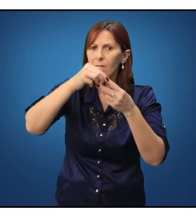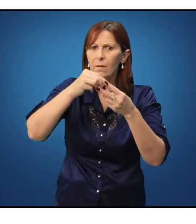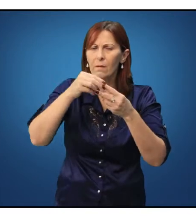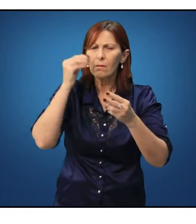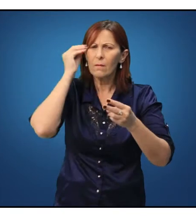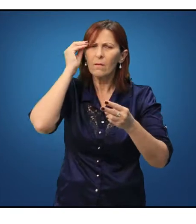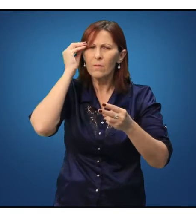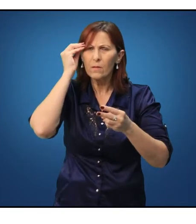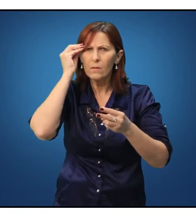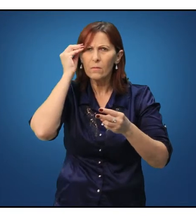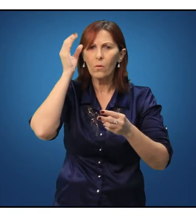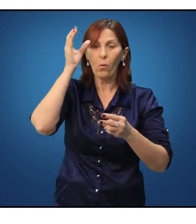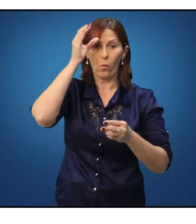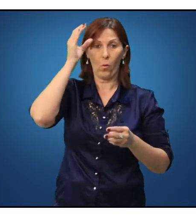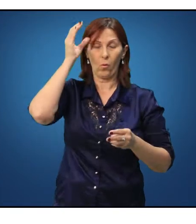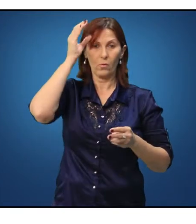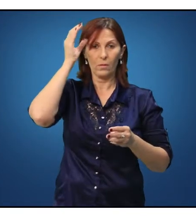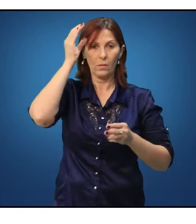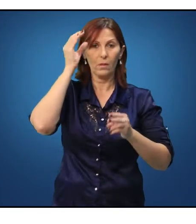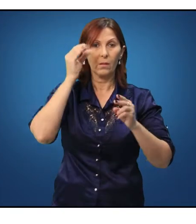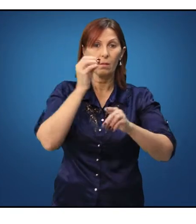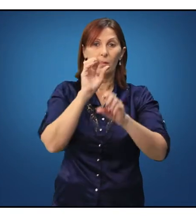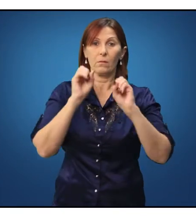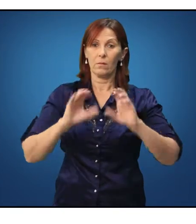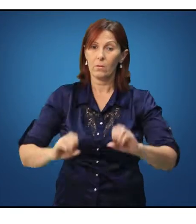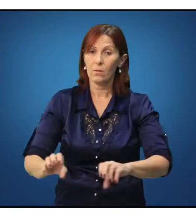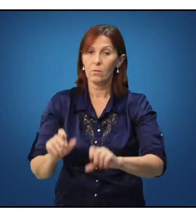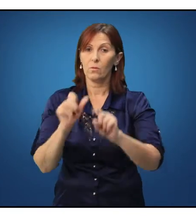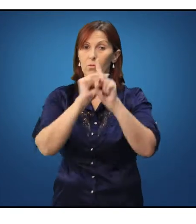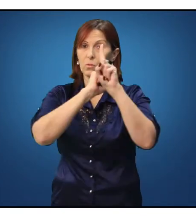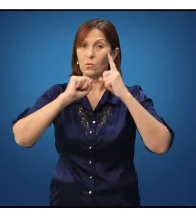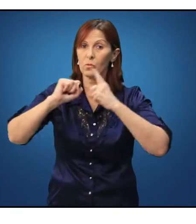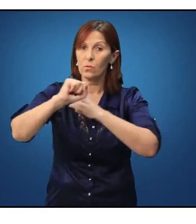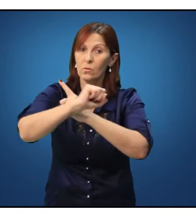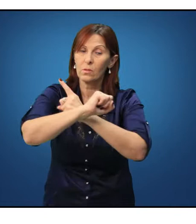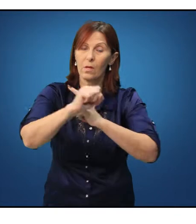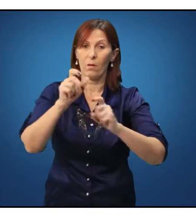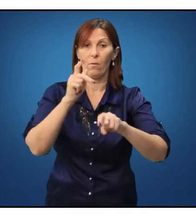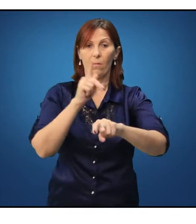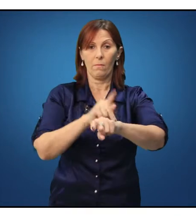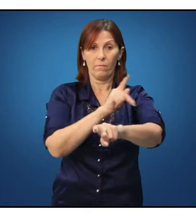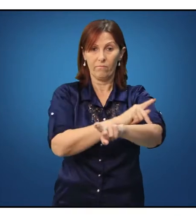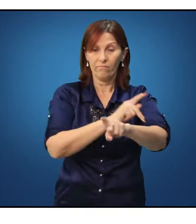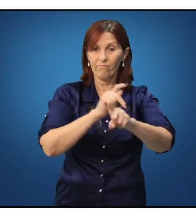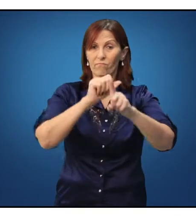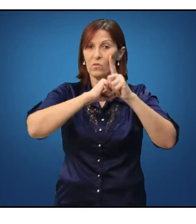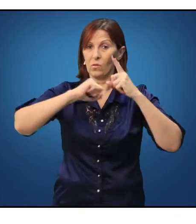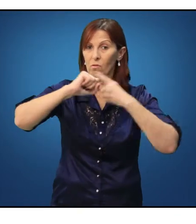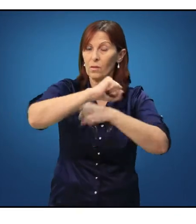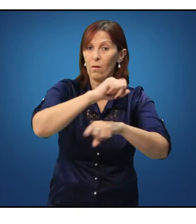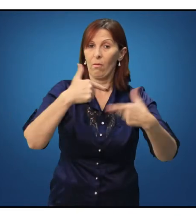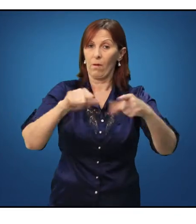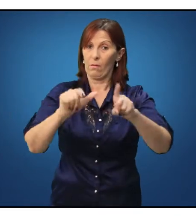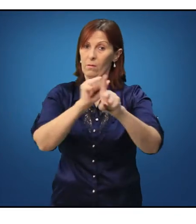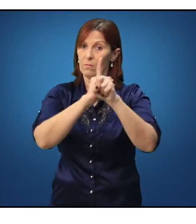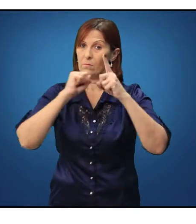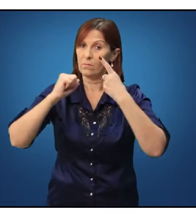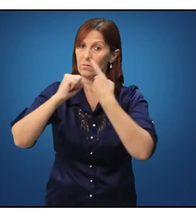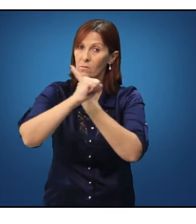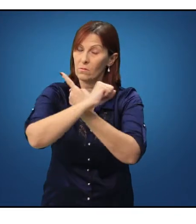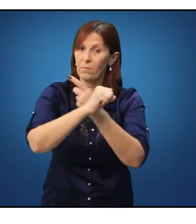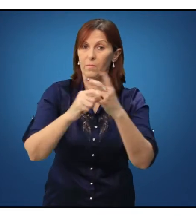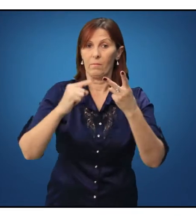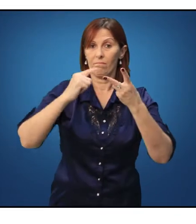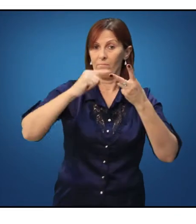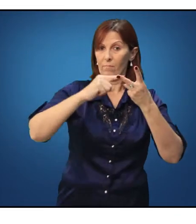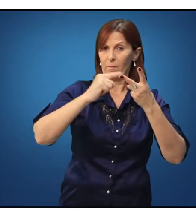sobre o conceito de educação social, pedagogia social e trabalho social. A segunda unidade vai buscar discutir